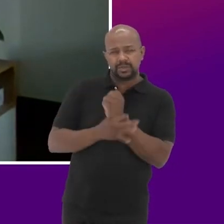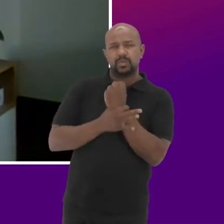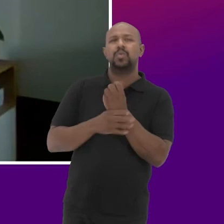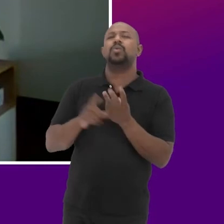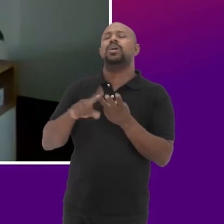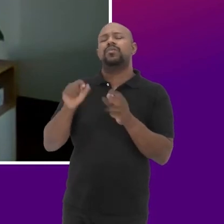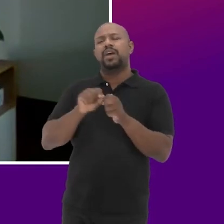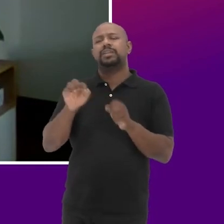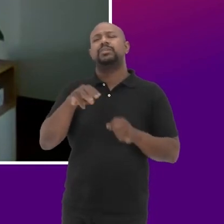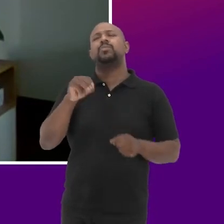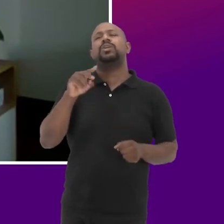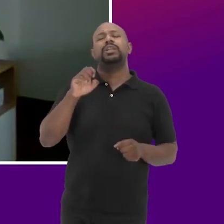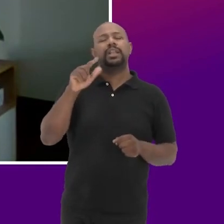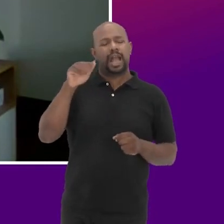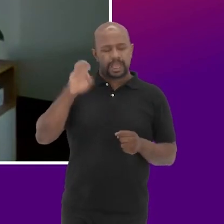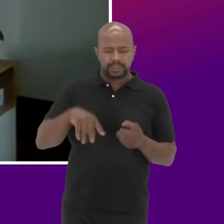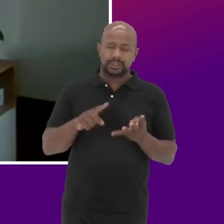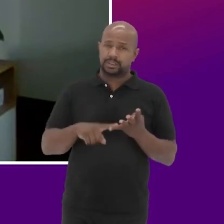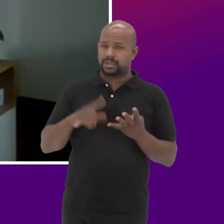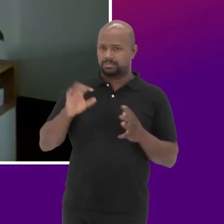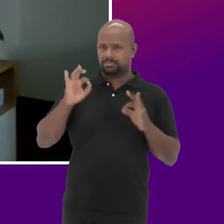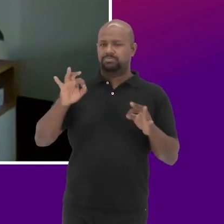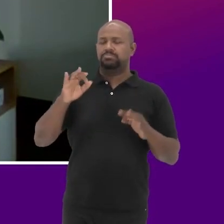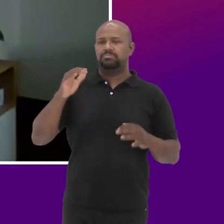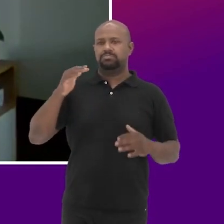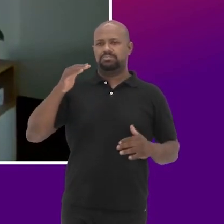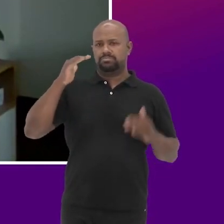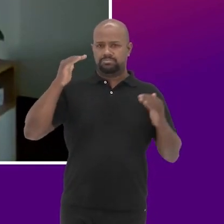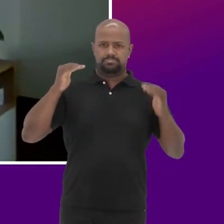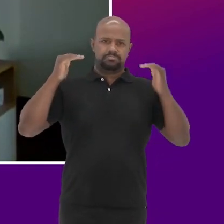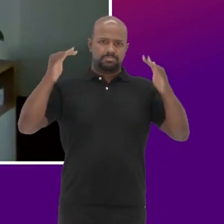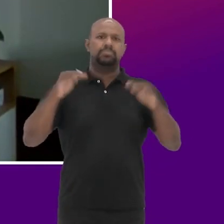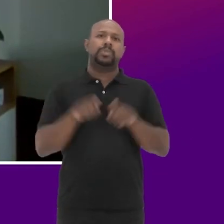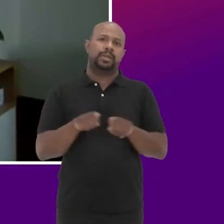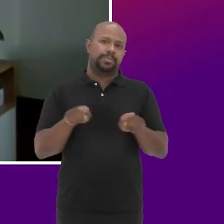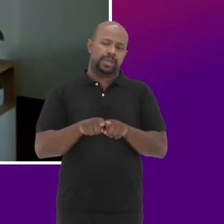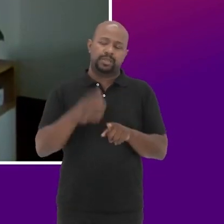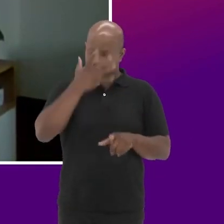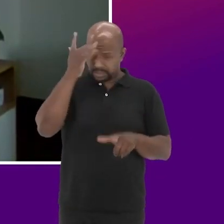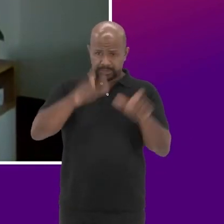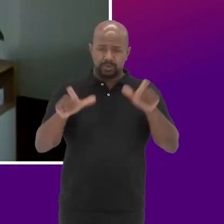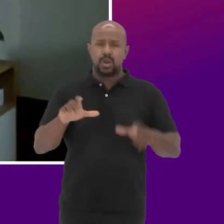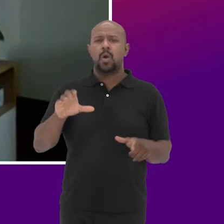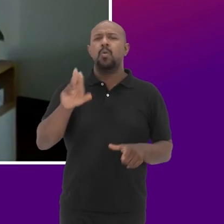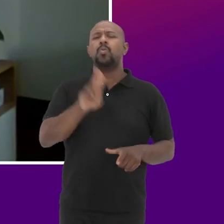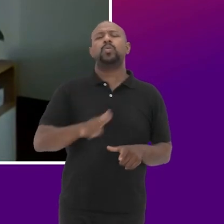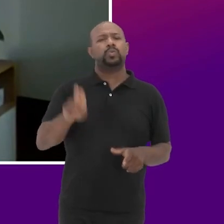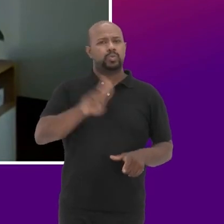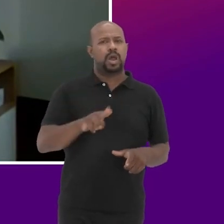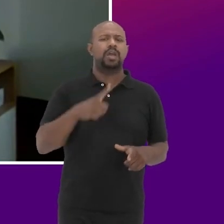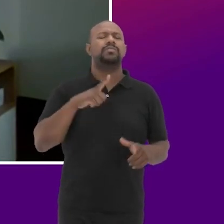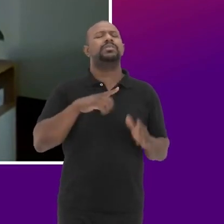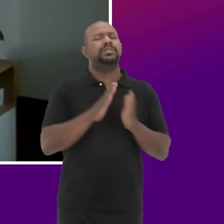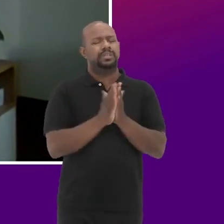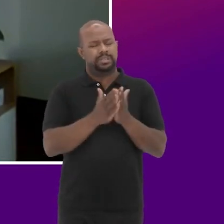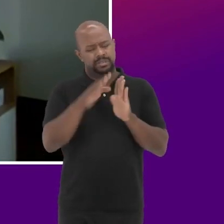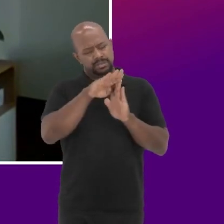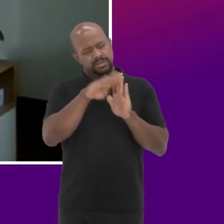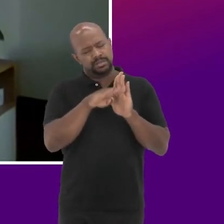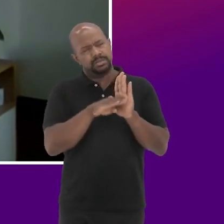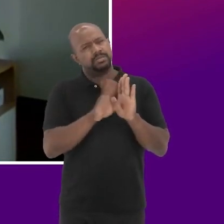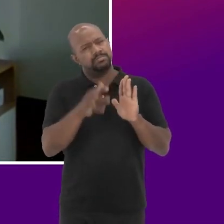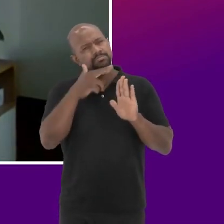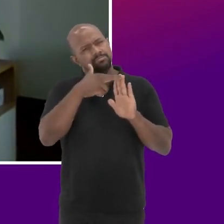as que fazem as modelagens, as autoridades e, é claro que também, os usuários. E vamos estabelecer uma agenda